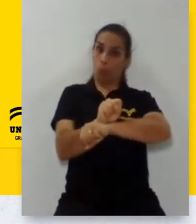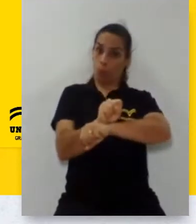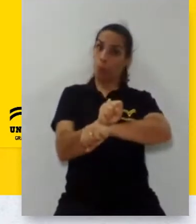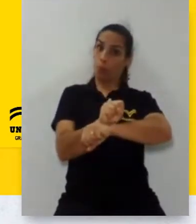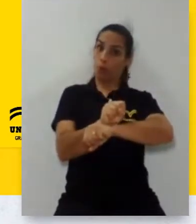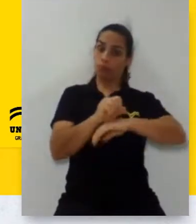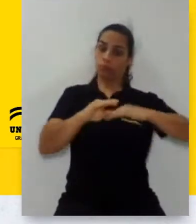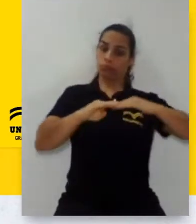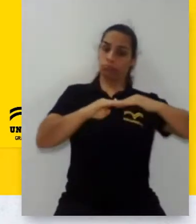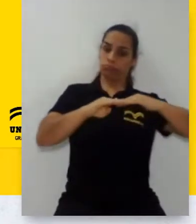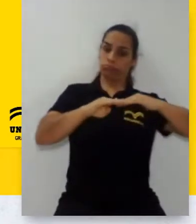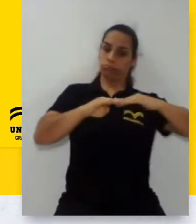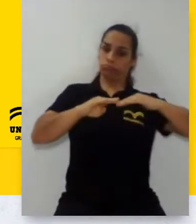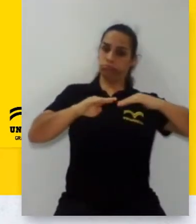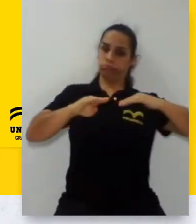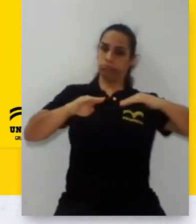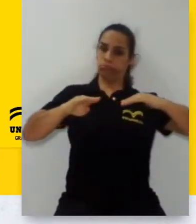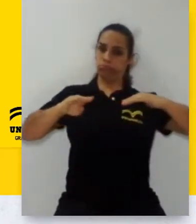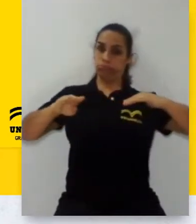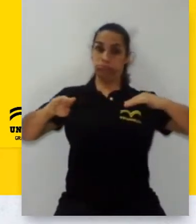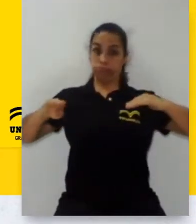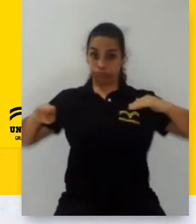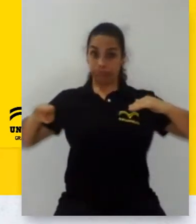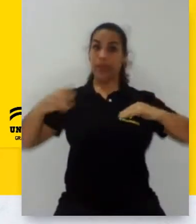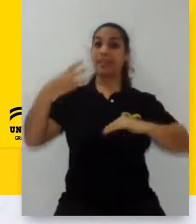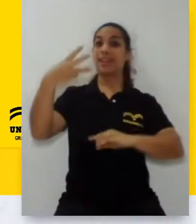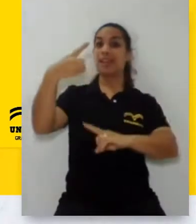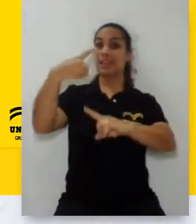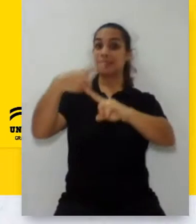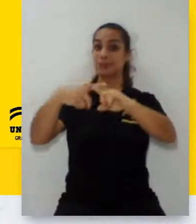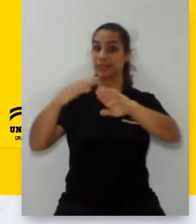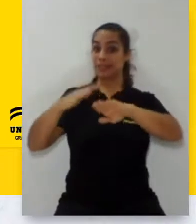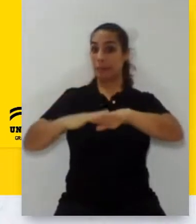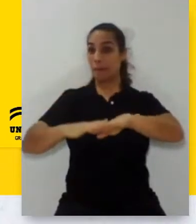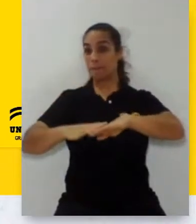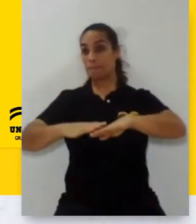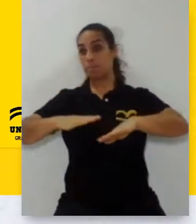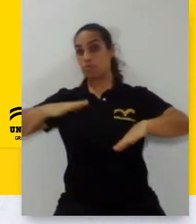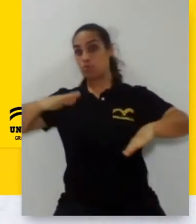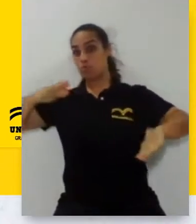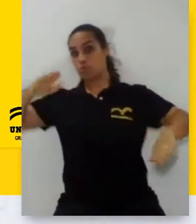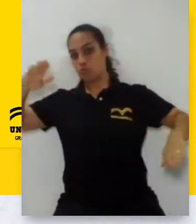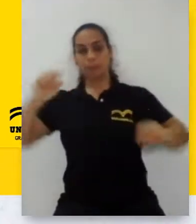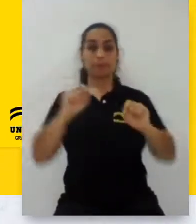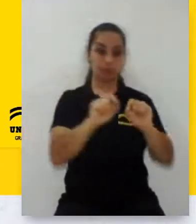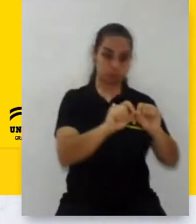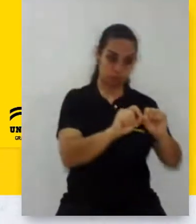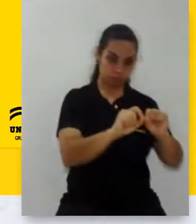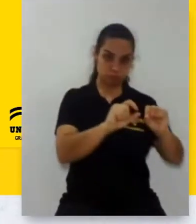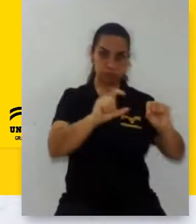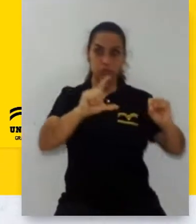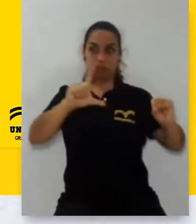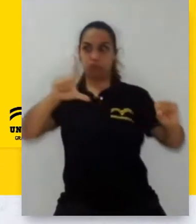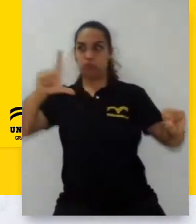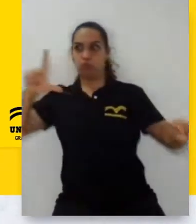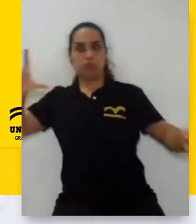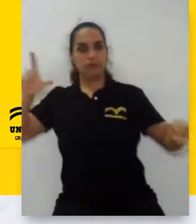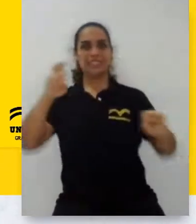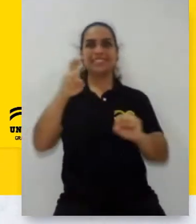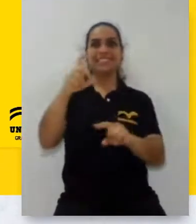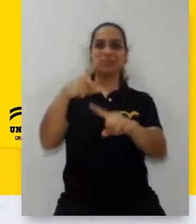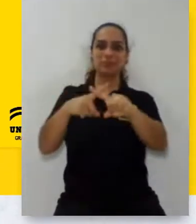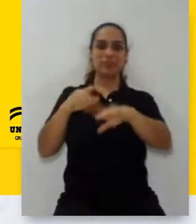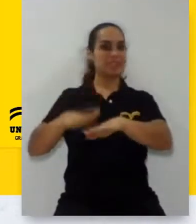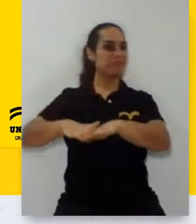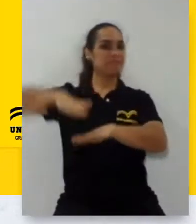que vai de 3 a 5 vezes mais do que o repouso. Eu vou colocar um exemplo bem prático para vocês. Se eu gasto meio litro de oxigênio